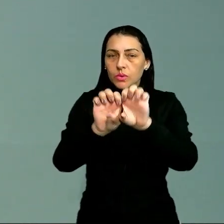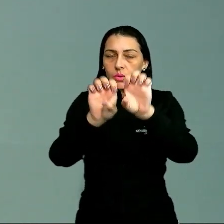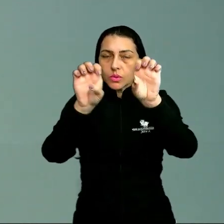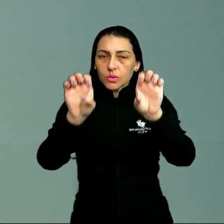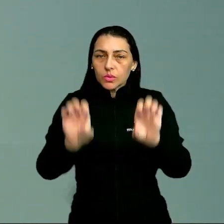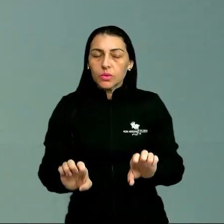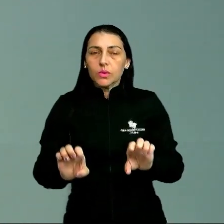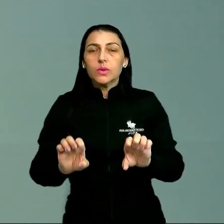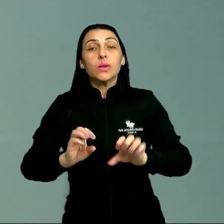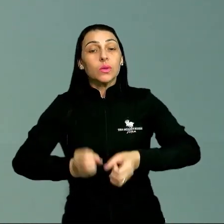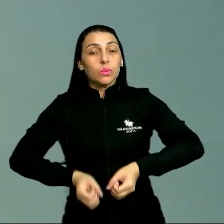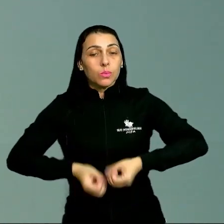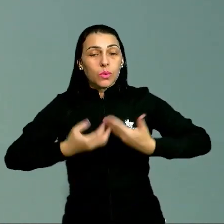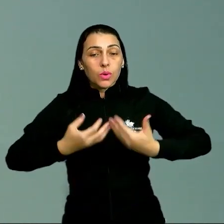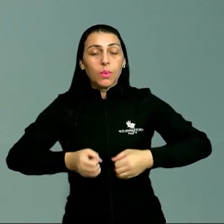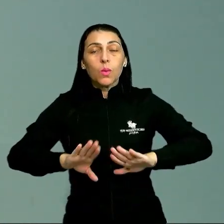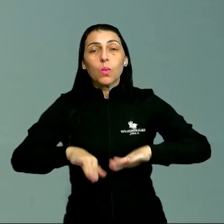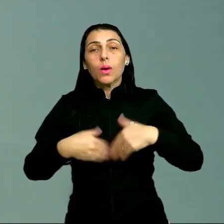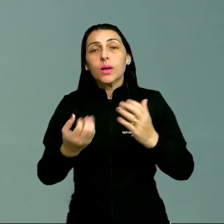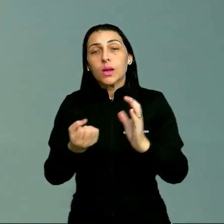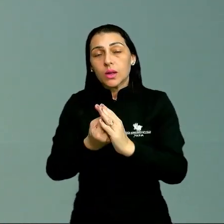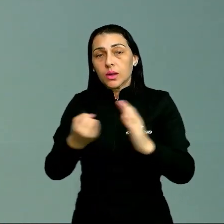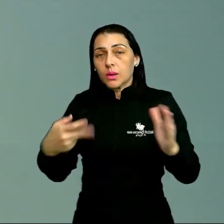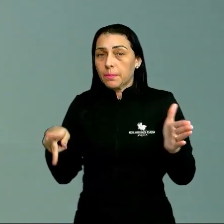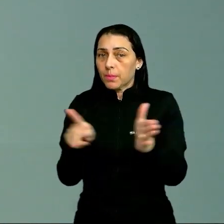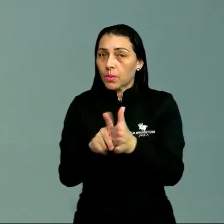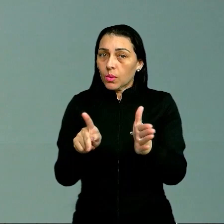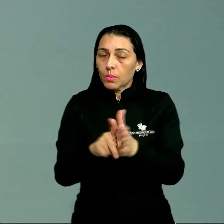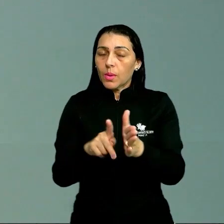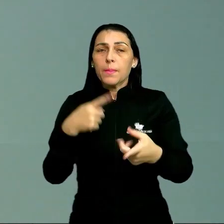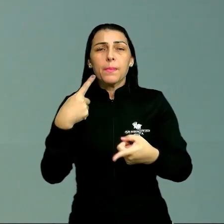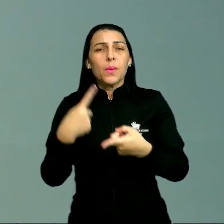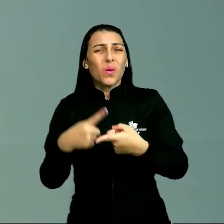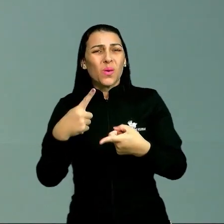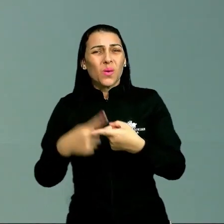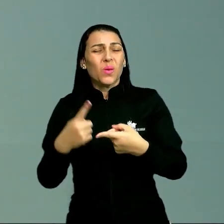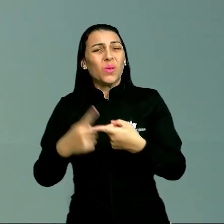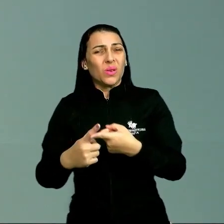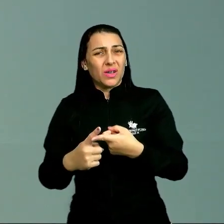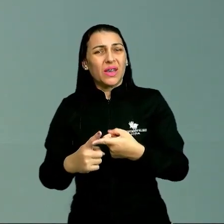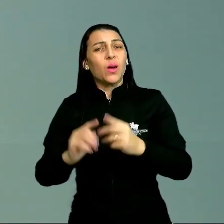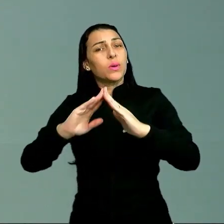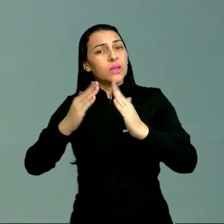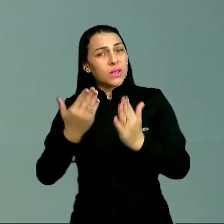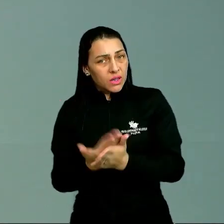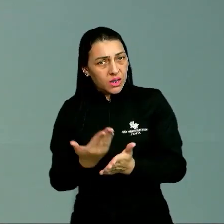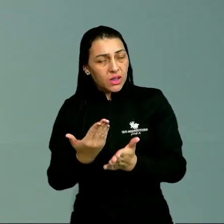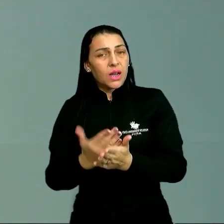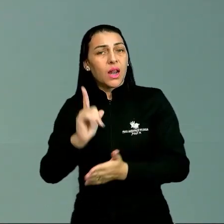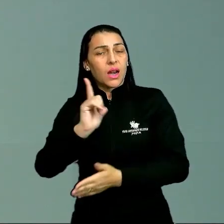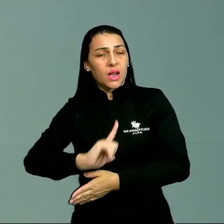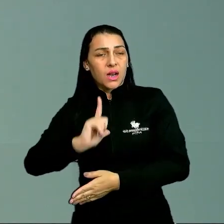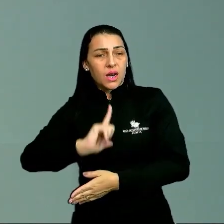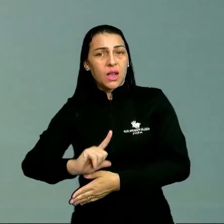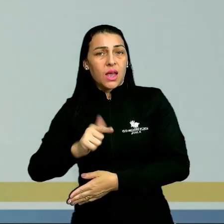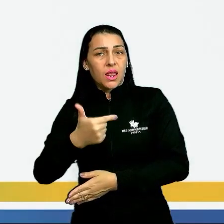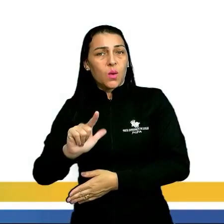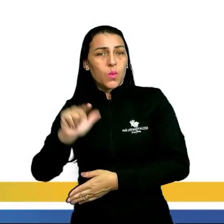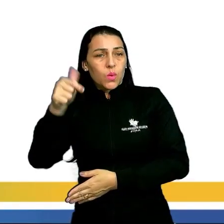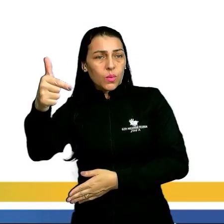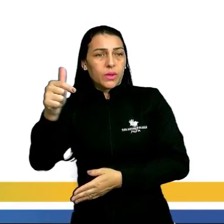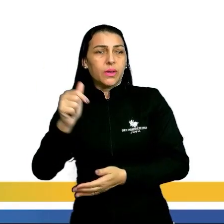estrutural desse poema, quais as características específicas, por que pode se encaixar em uma escola literária e não em outra,